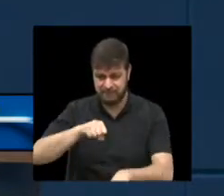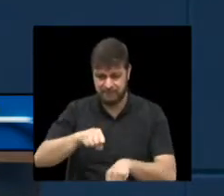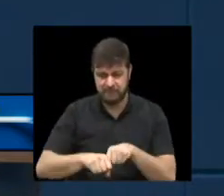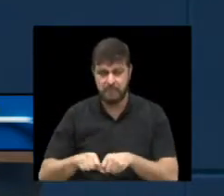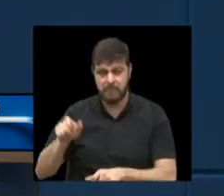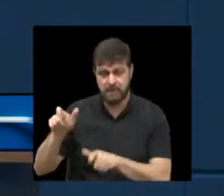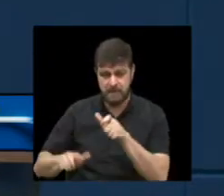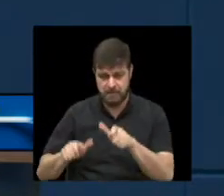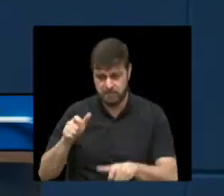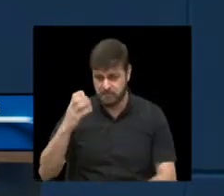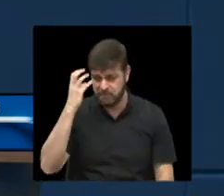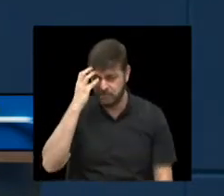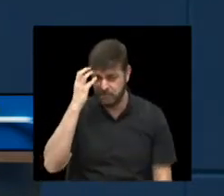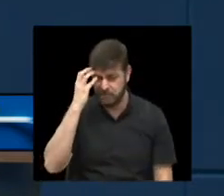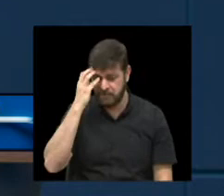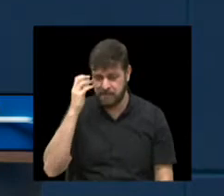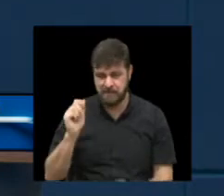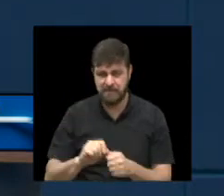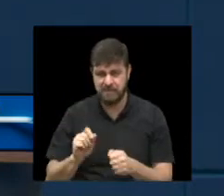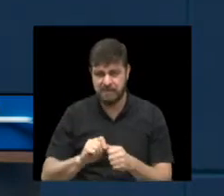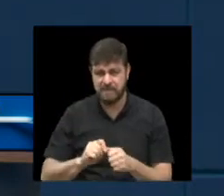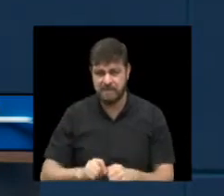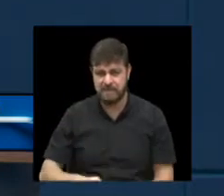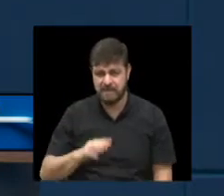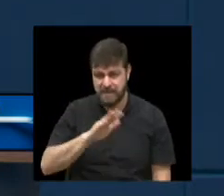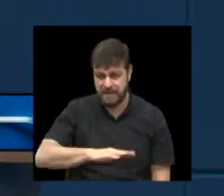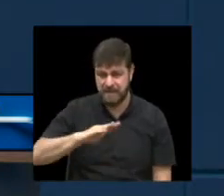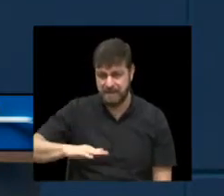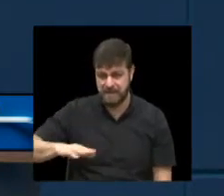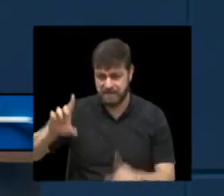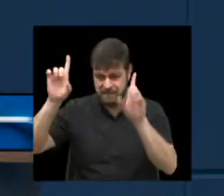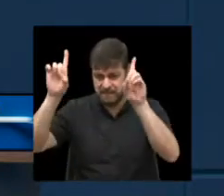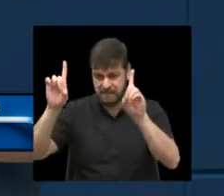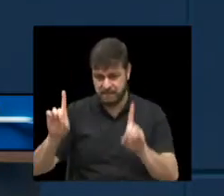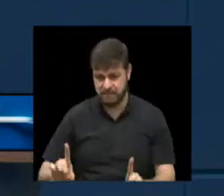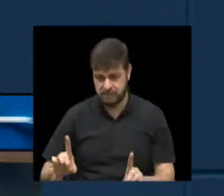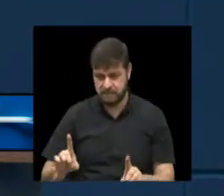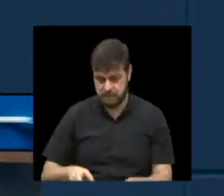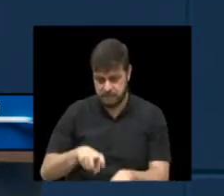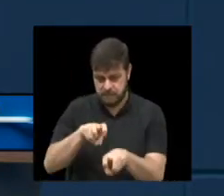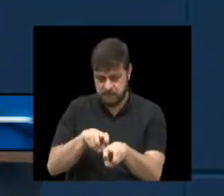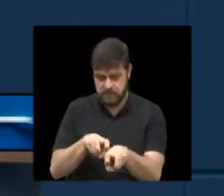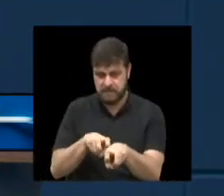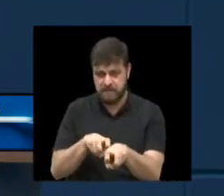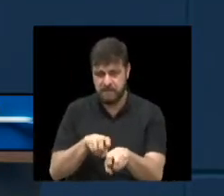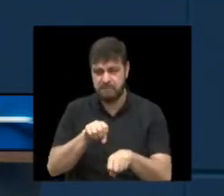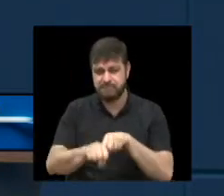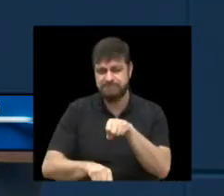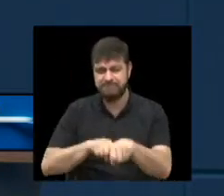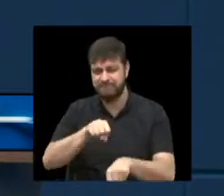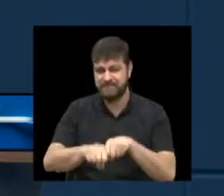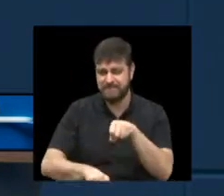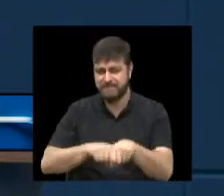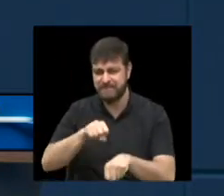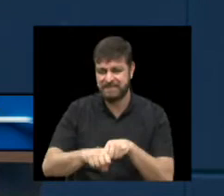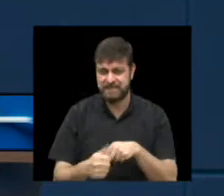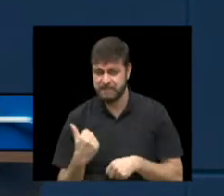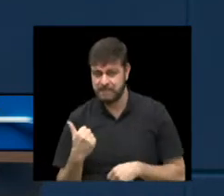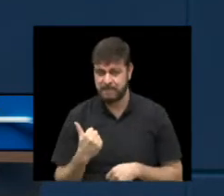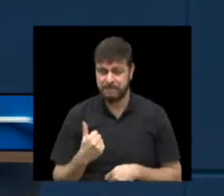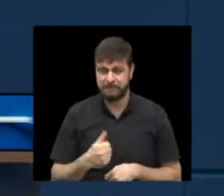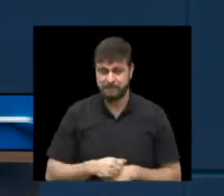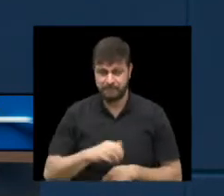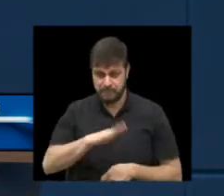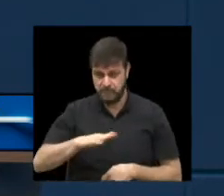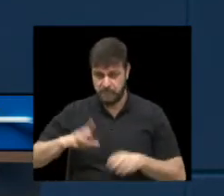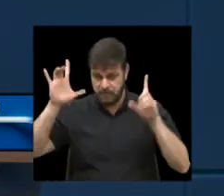no Taquaral, que eles levam as crianças deficientes, aonde que eles conseguem tirar um sorriso, onde que aquela criança